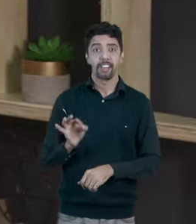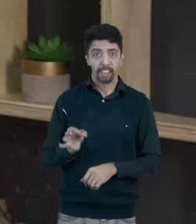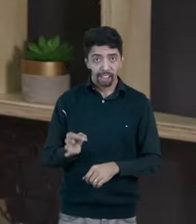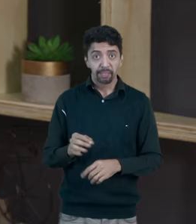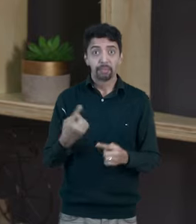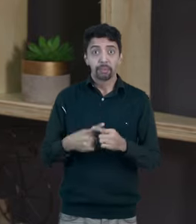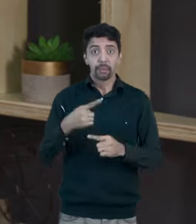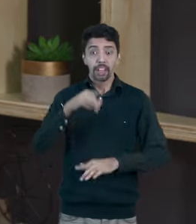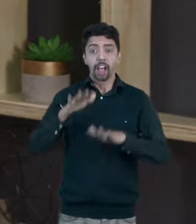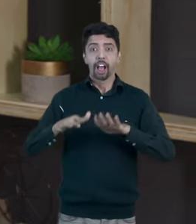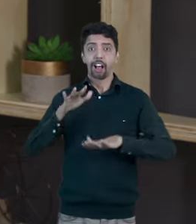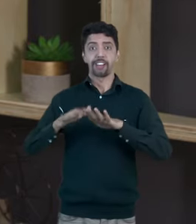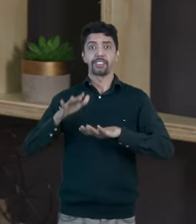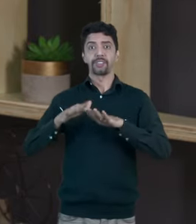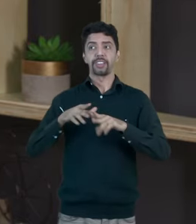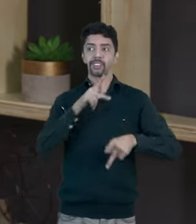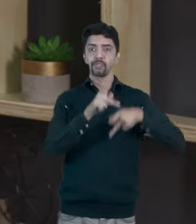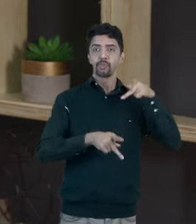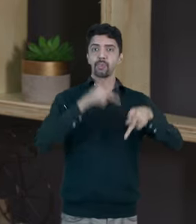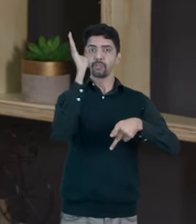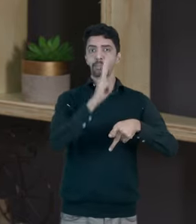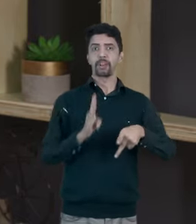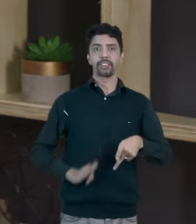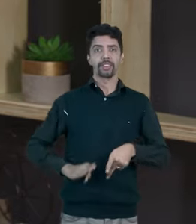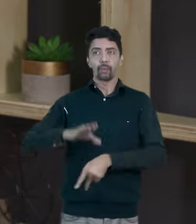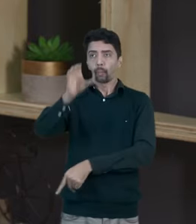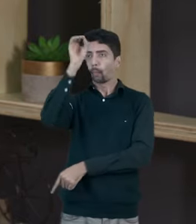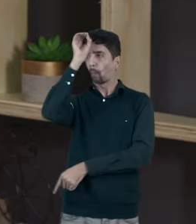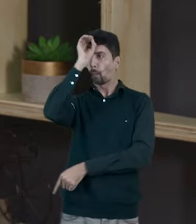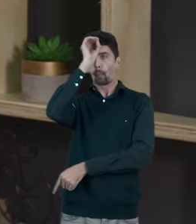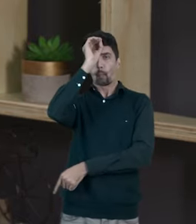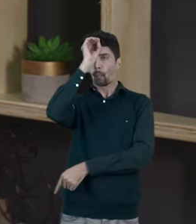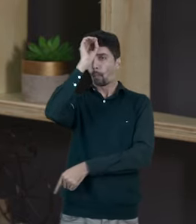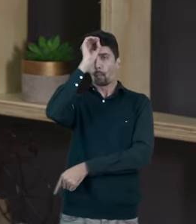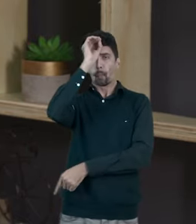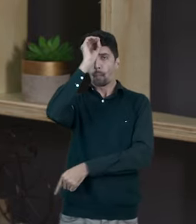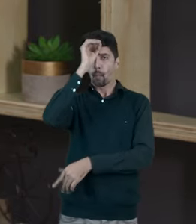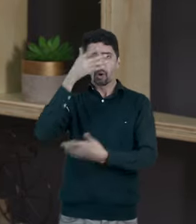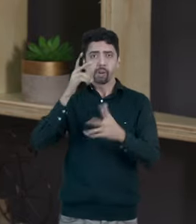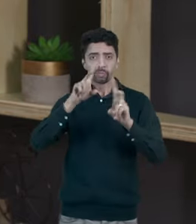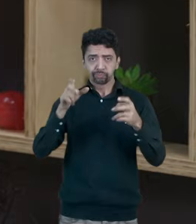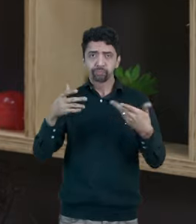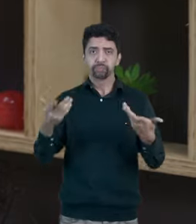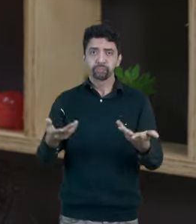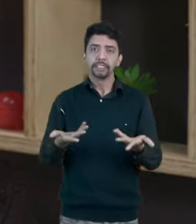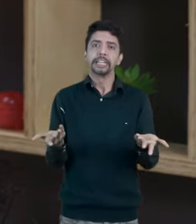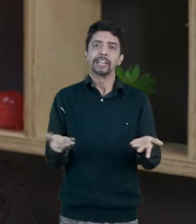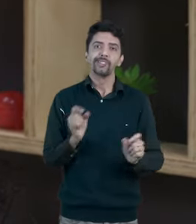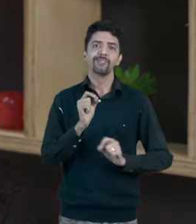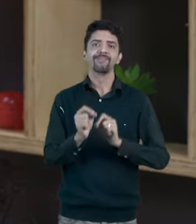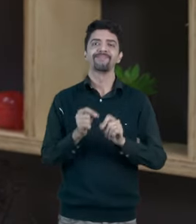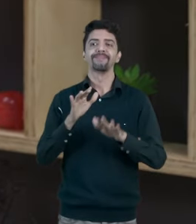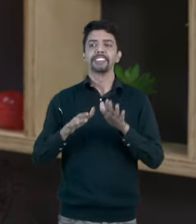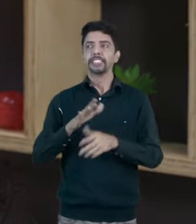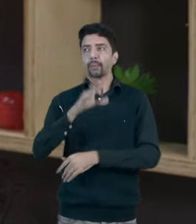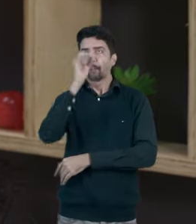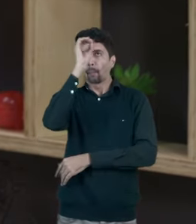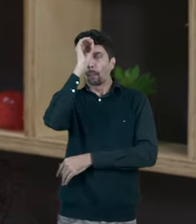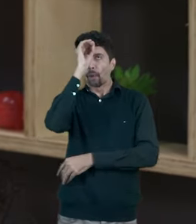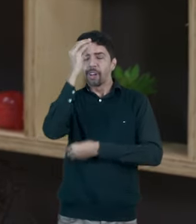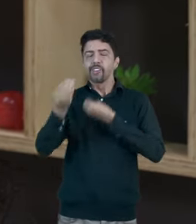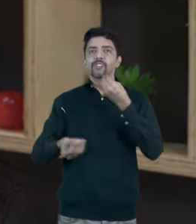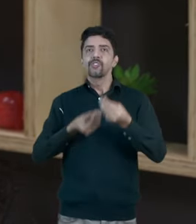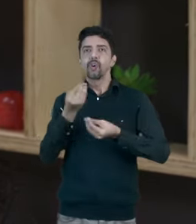Porque grande parte da população brasileira não foi educada e não ser a mente e lógico com essa ausência